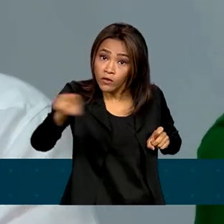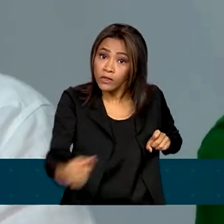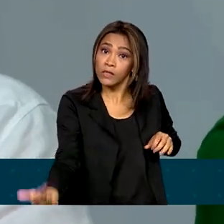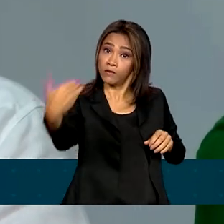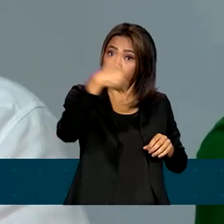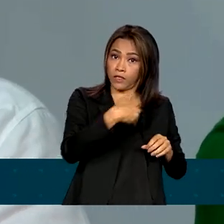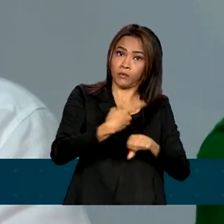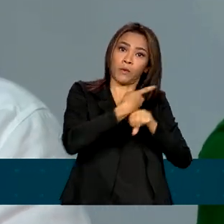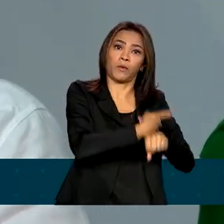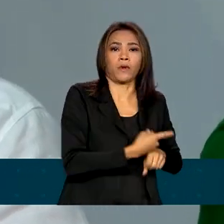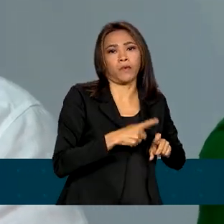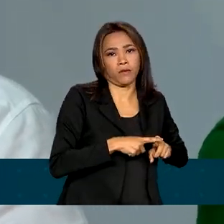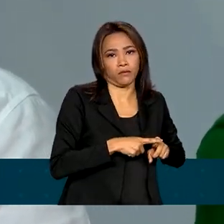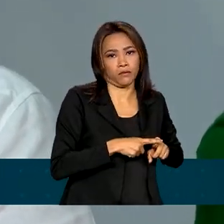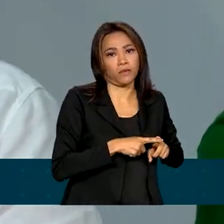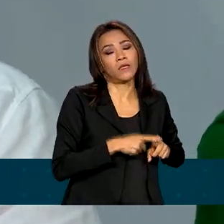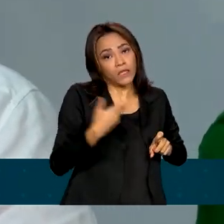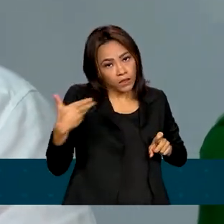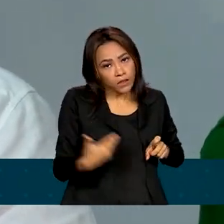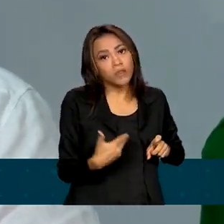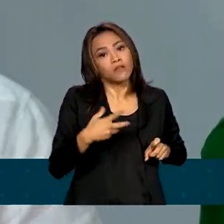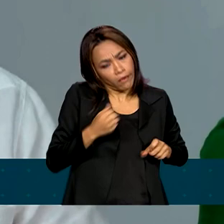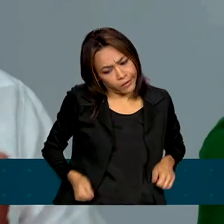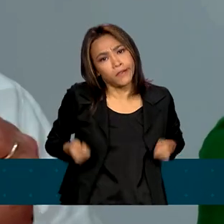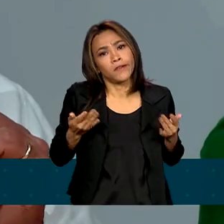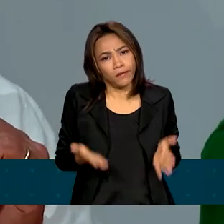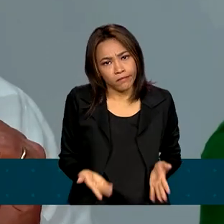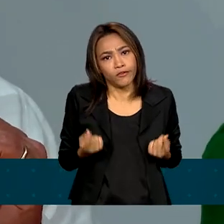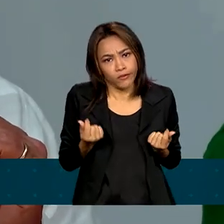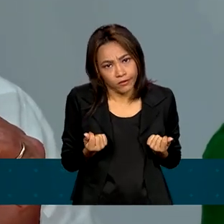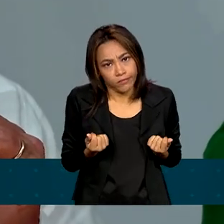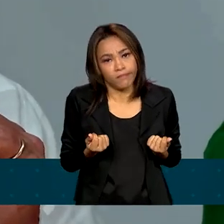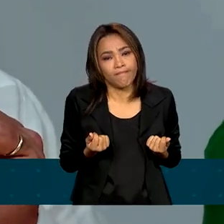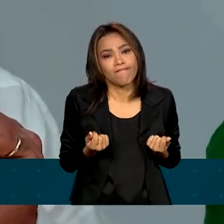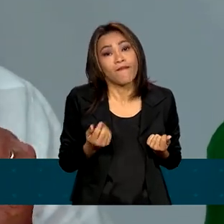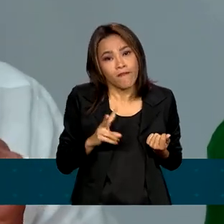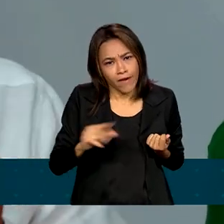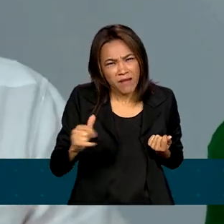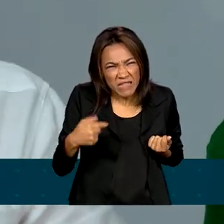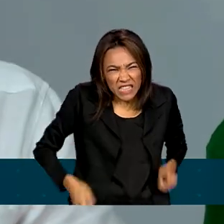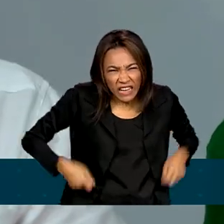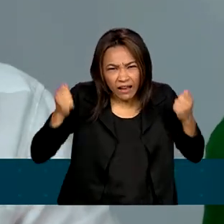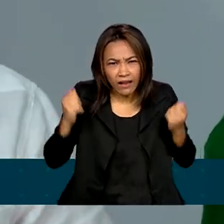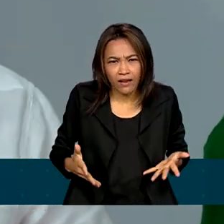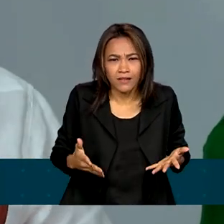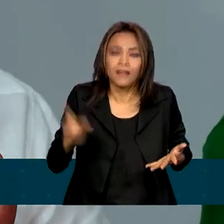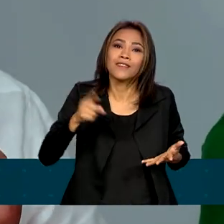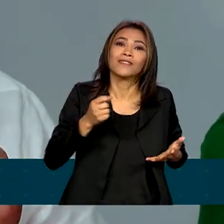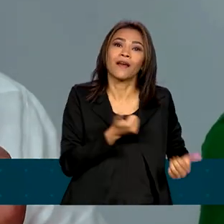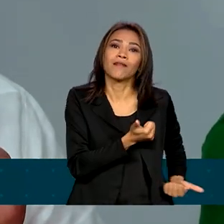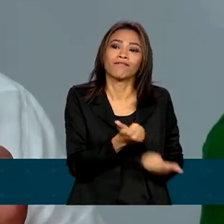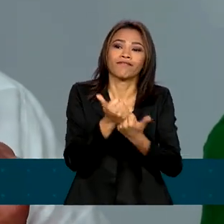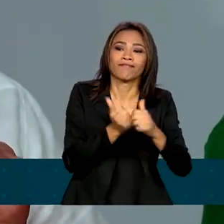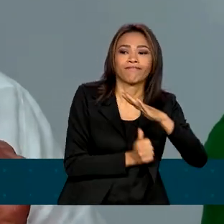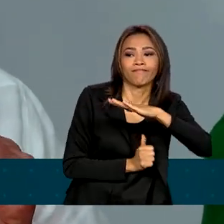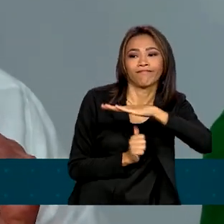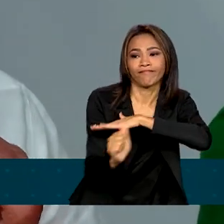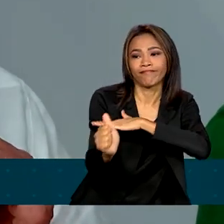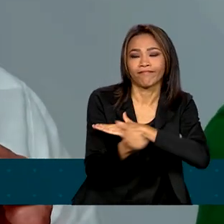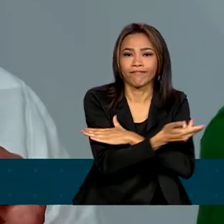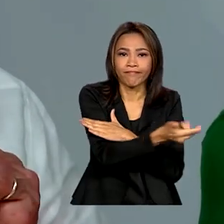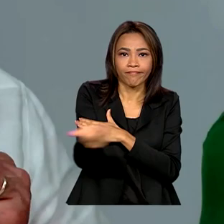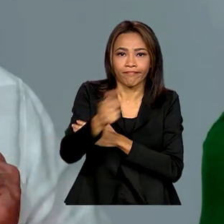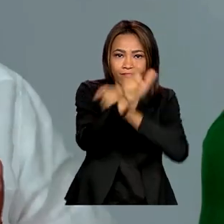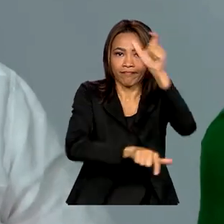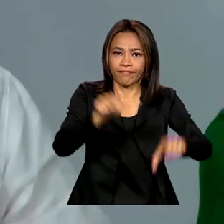ficar procurando médico. Isso vai custar dinheiro? Vai. Mas isso não é gasto, isso é investimento na